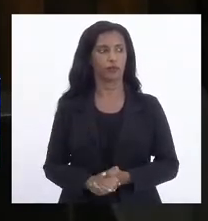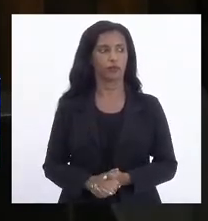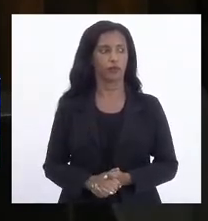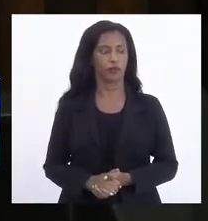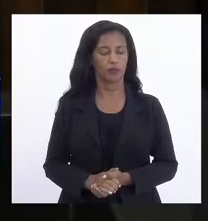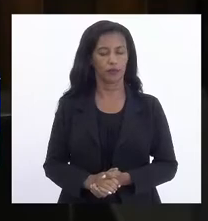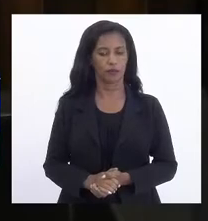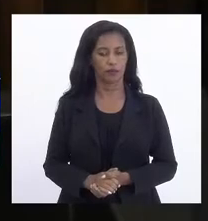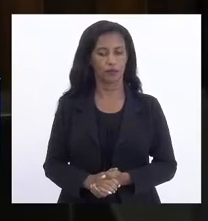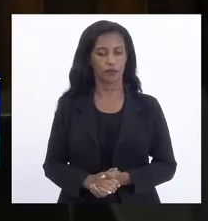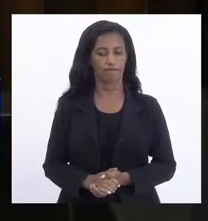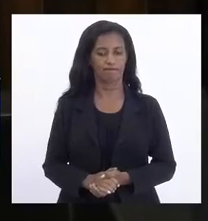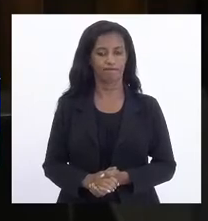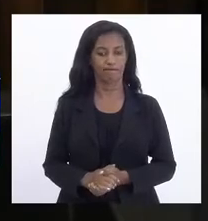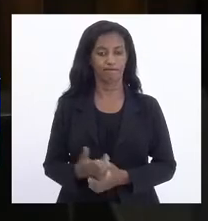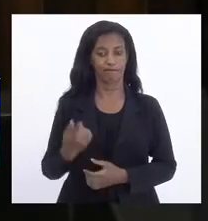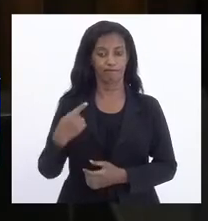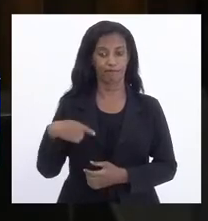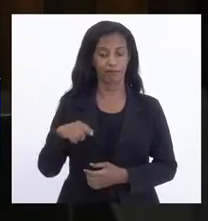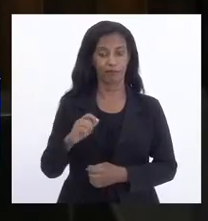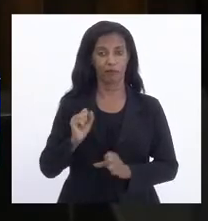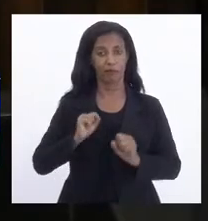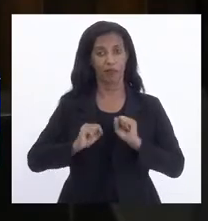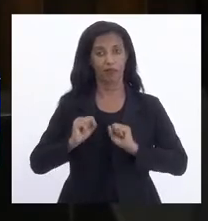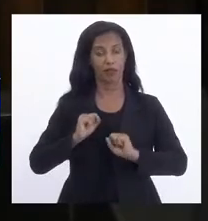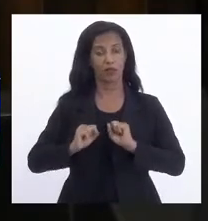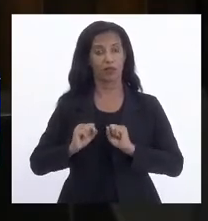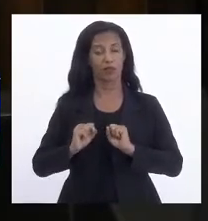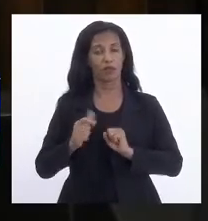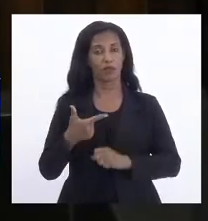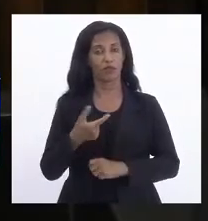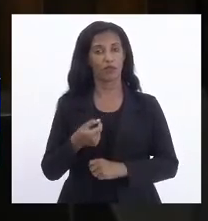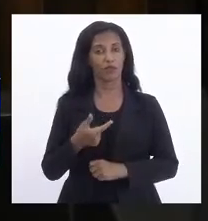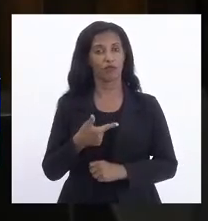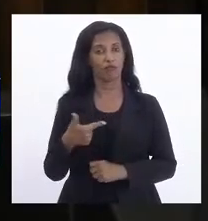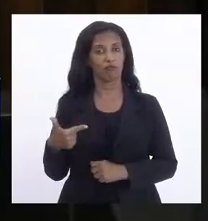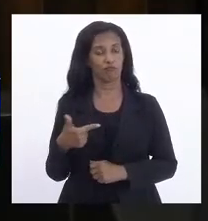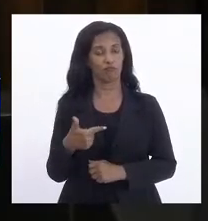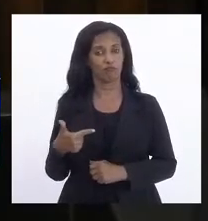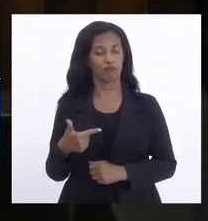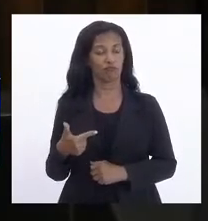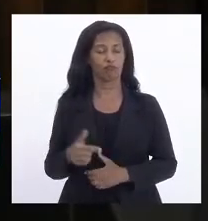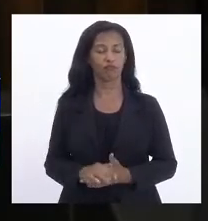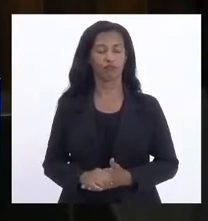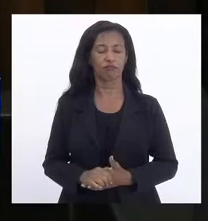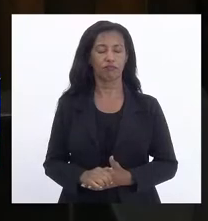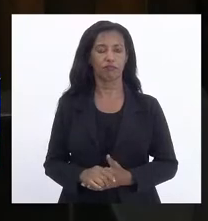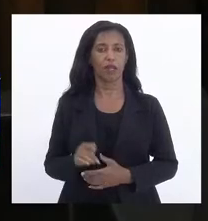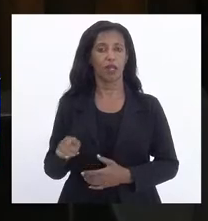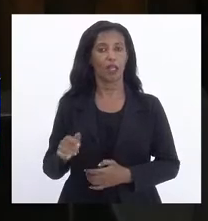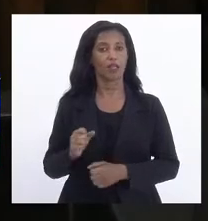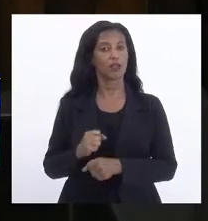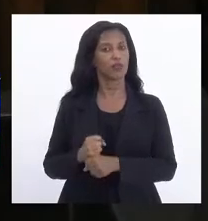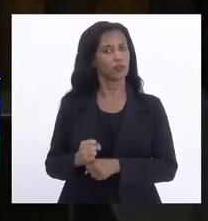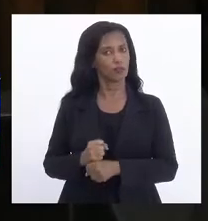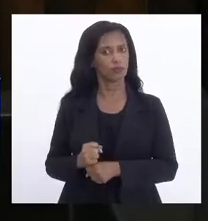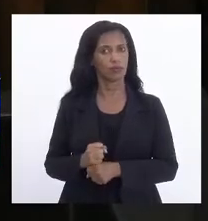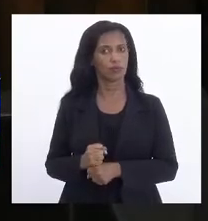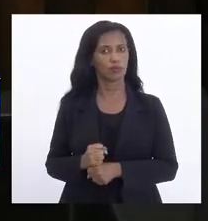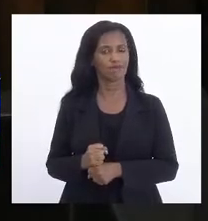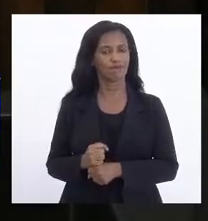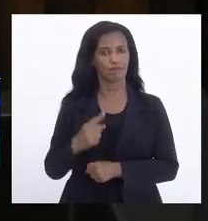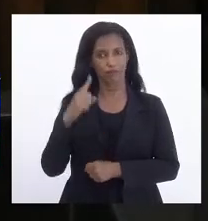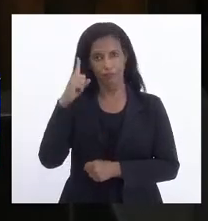E a expectativa que tenho para 2022 é de um ano